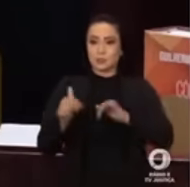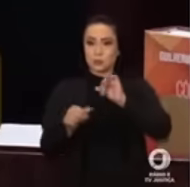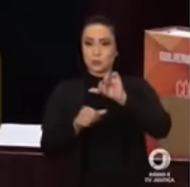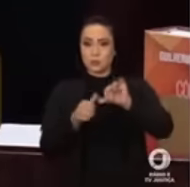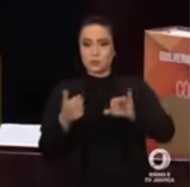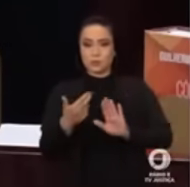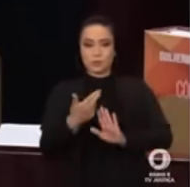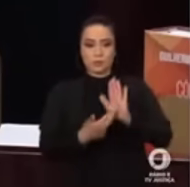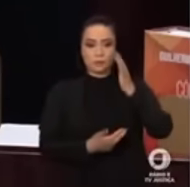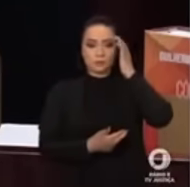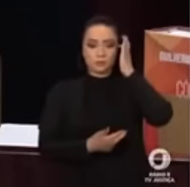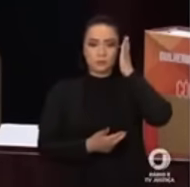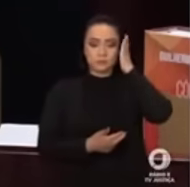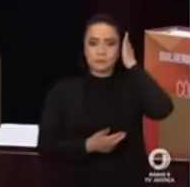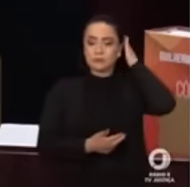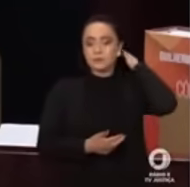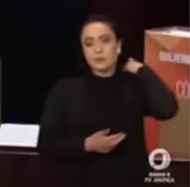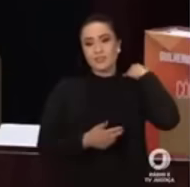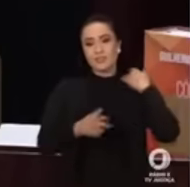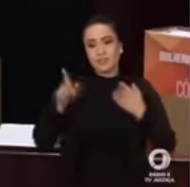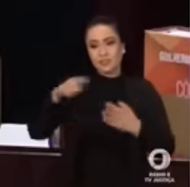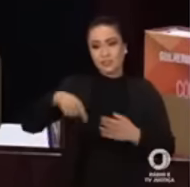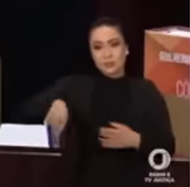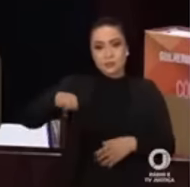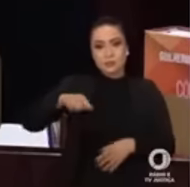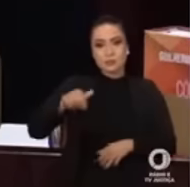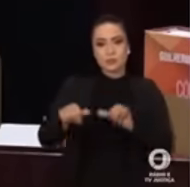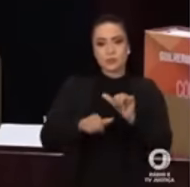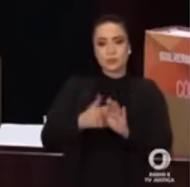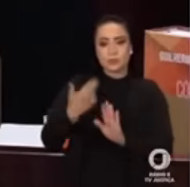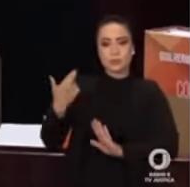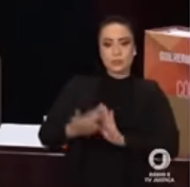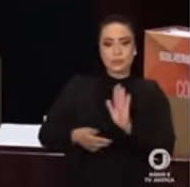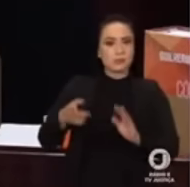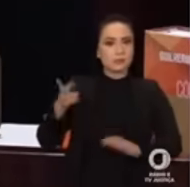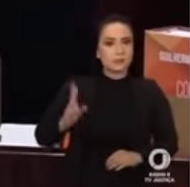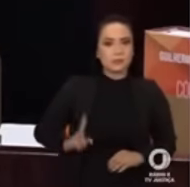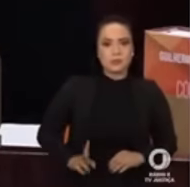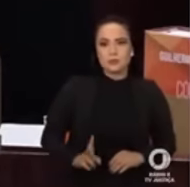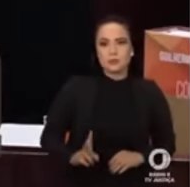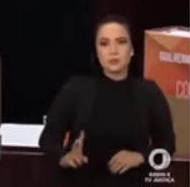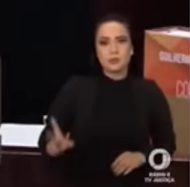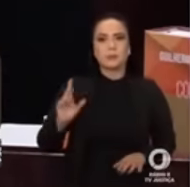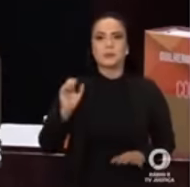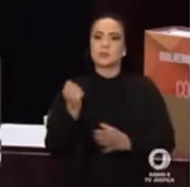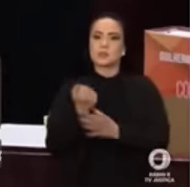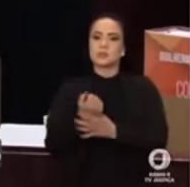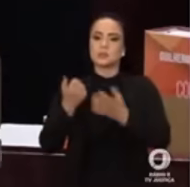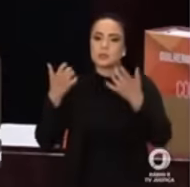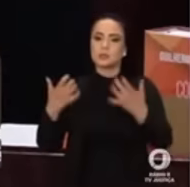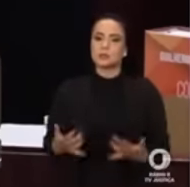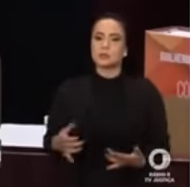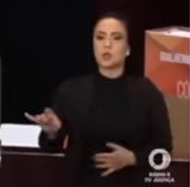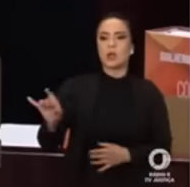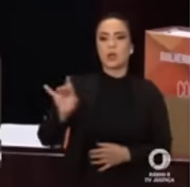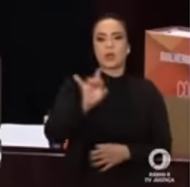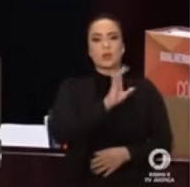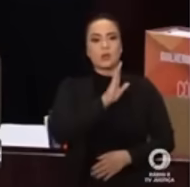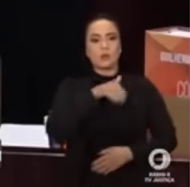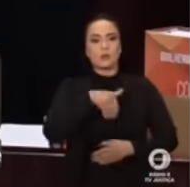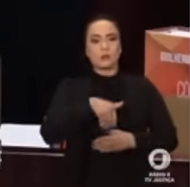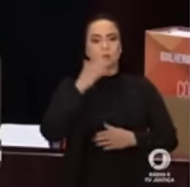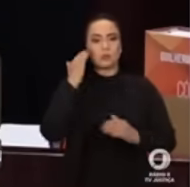regimento, nas mudanças regimentais sempre se asseverou as razões disso, cada um votou de acordo com a